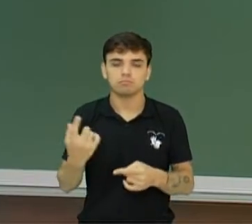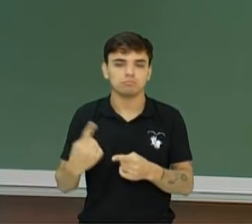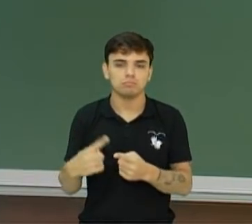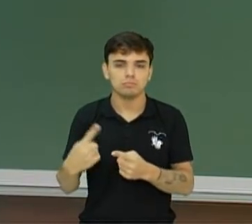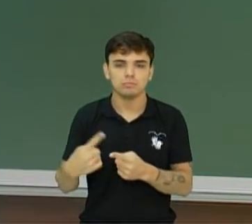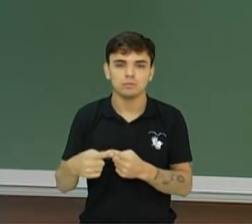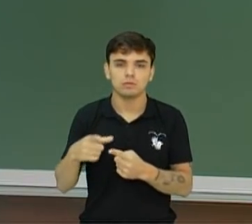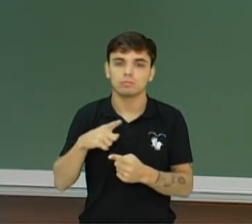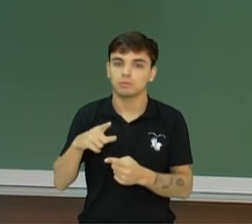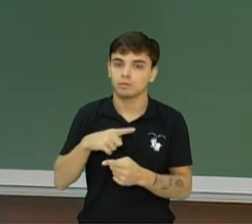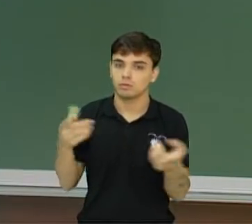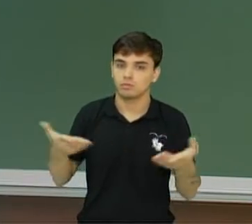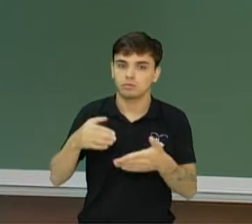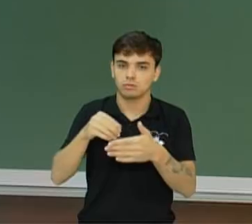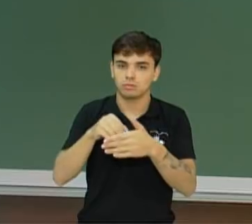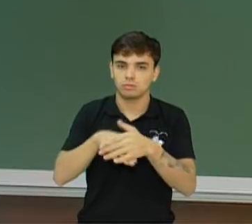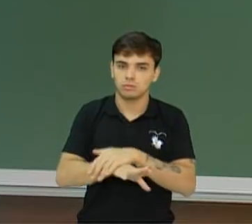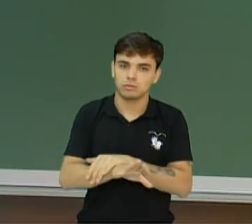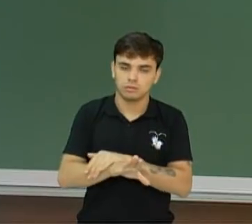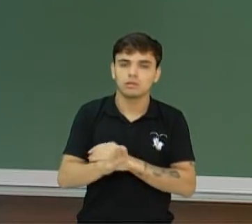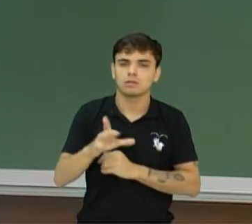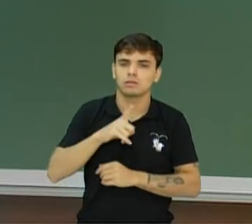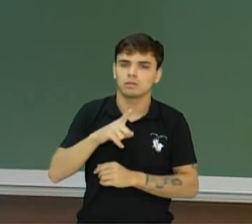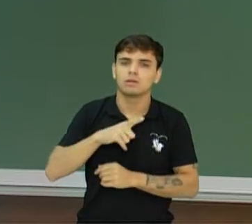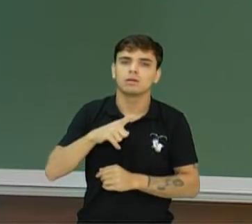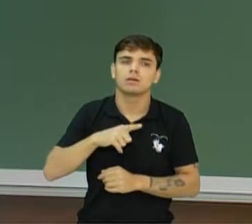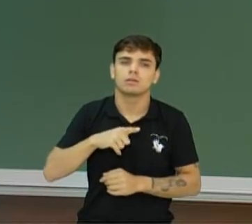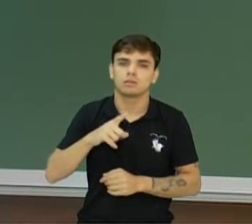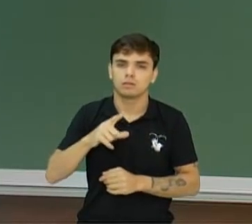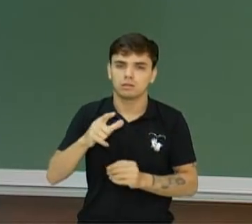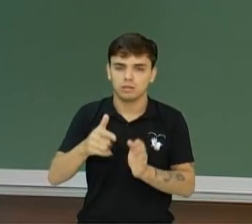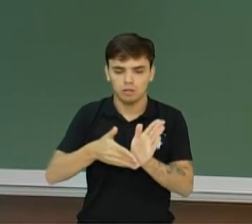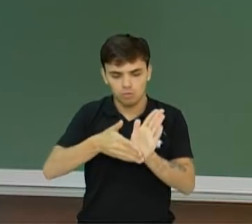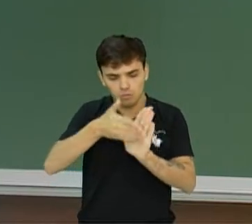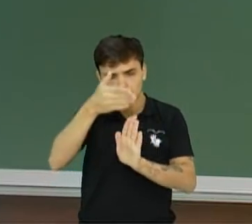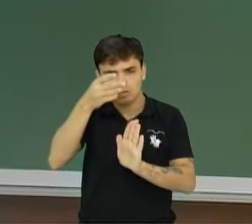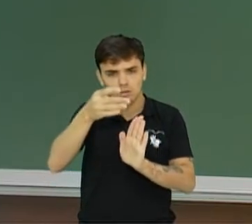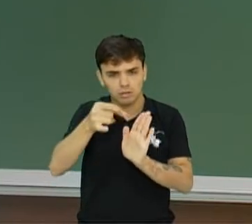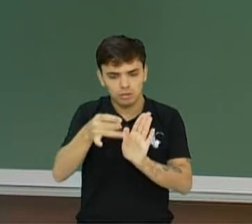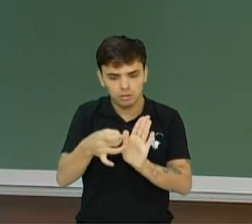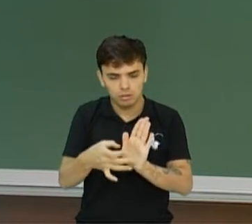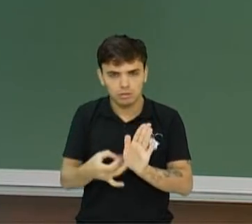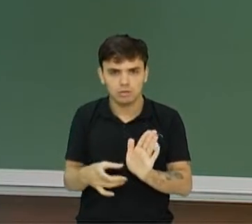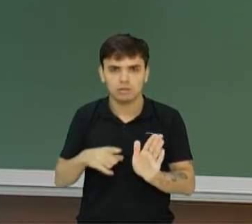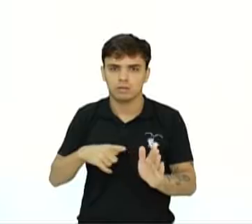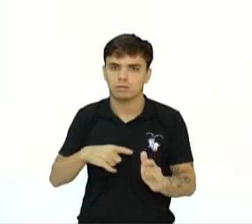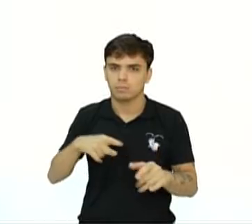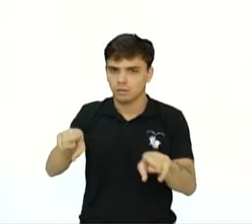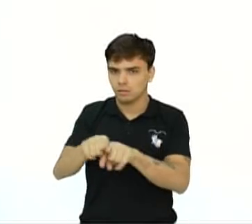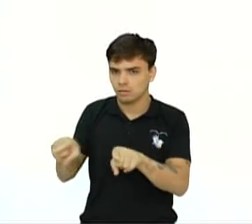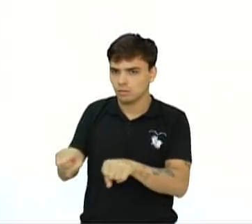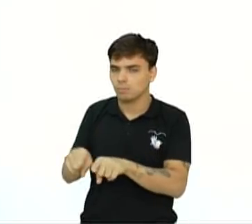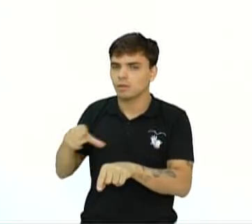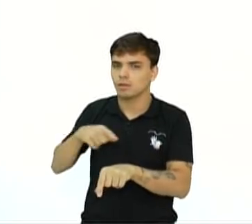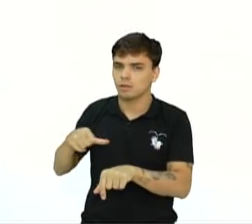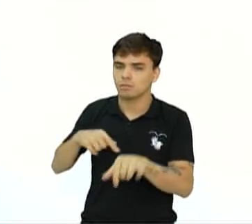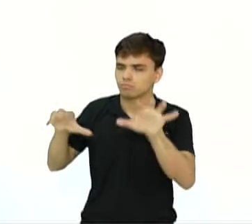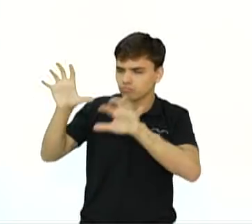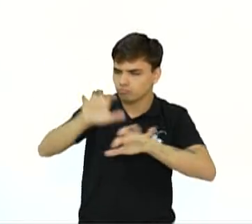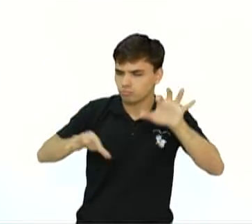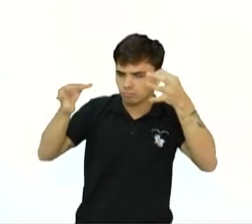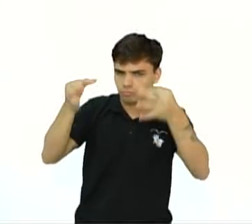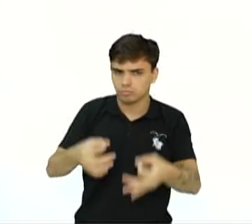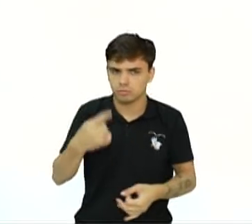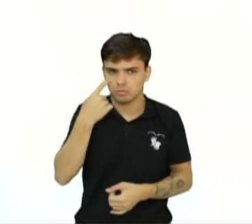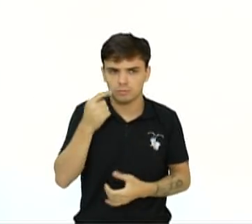hoje ela está guardada, né, as 7 chaves, ela tem um vidro protegendo, ela fica a uma temperatura certinha. Então, ó, a última vez em que a